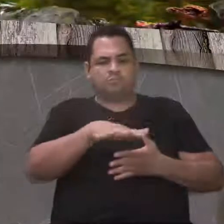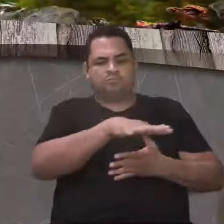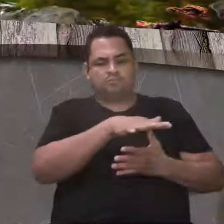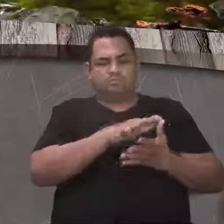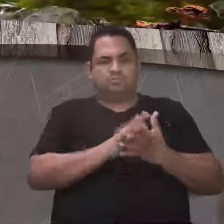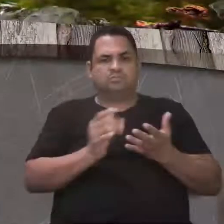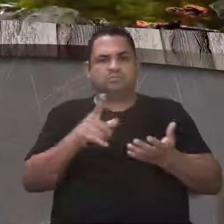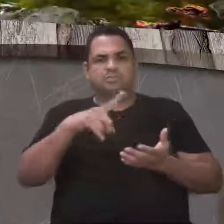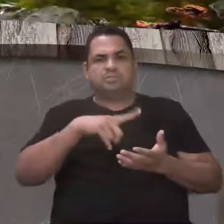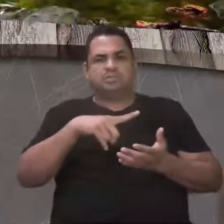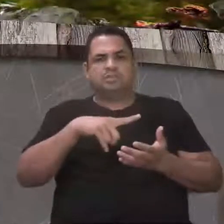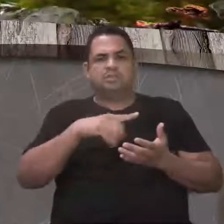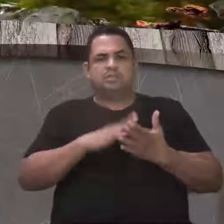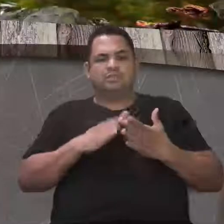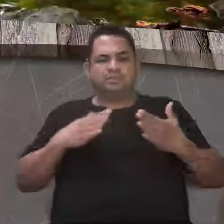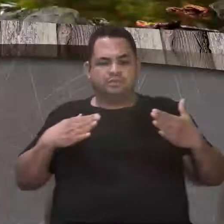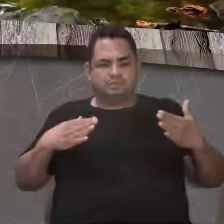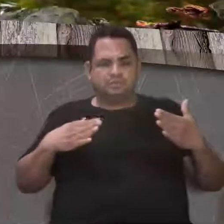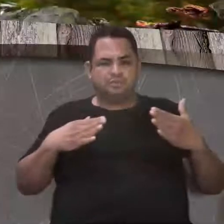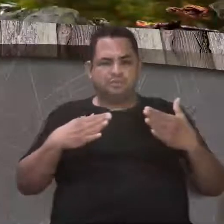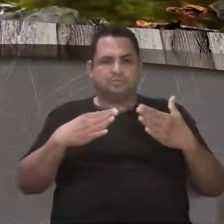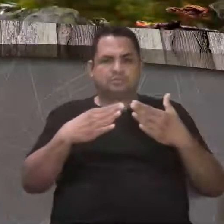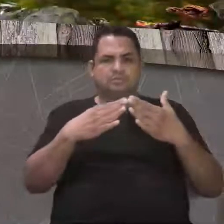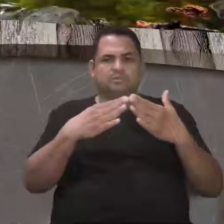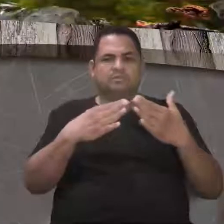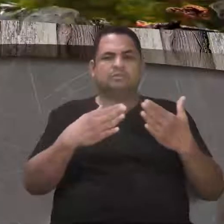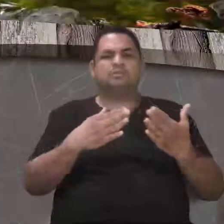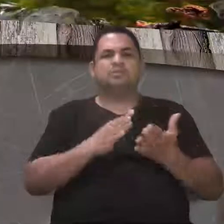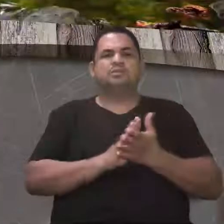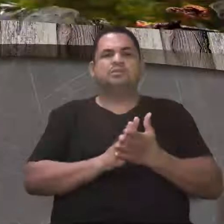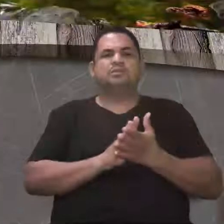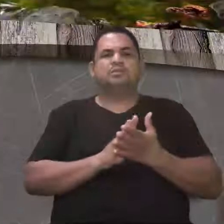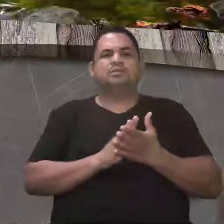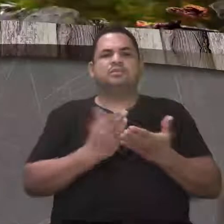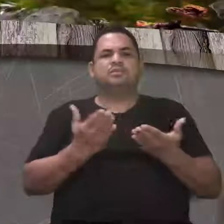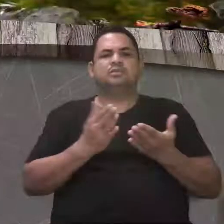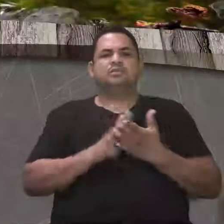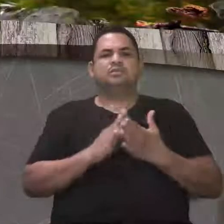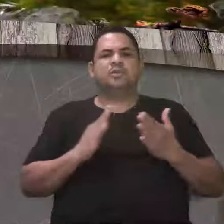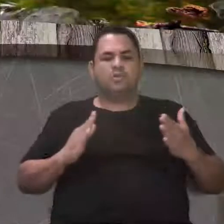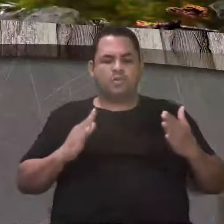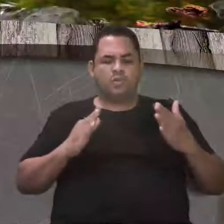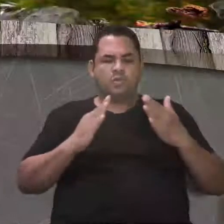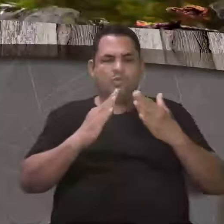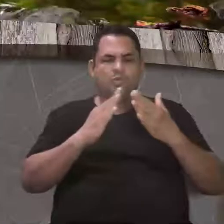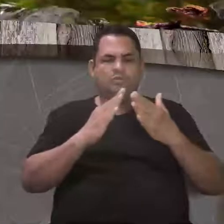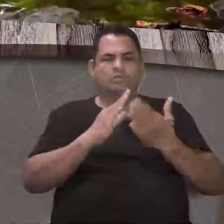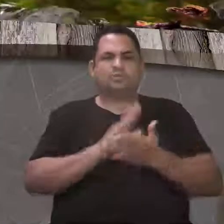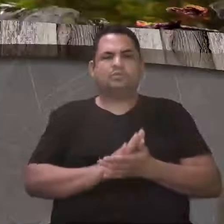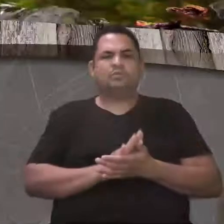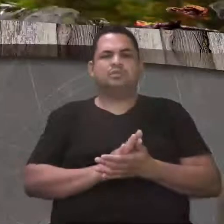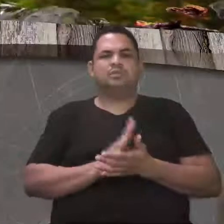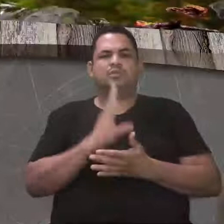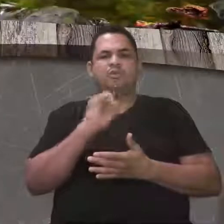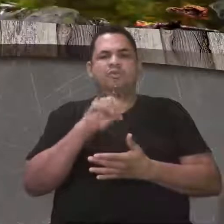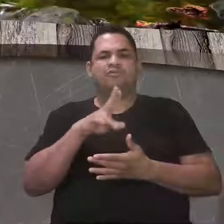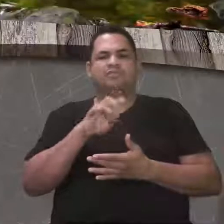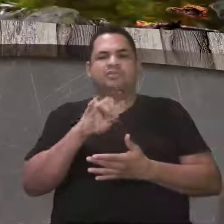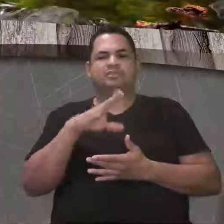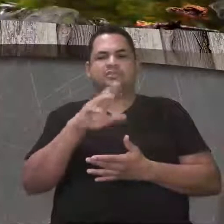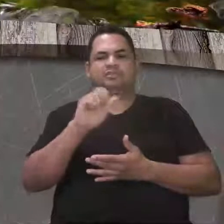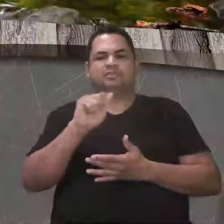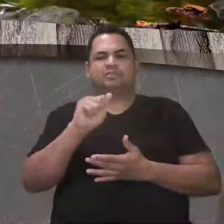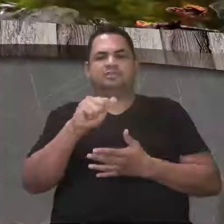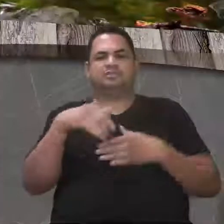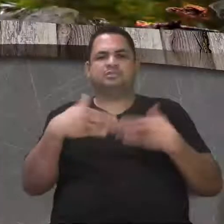pressionando-os para que houvesse esse afunilamento. E a gente chama esse afunilamento de convergência. Presta atenção. A